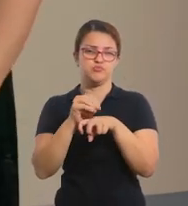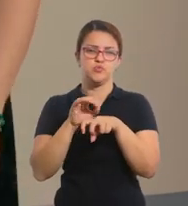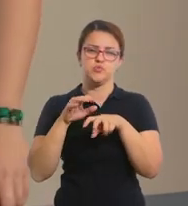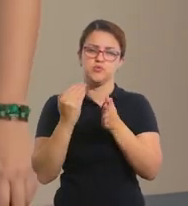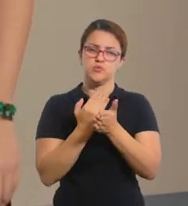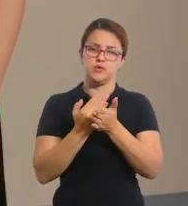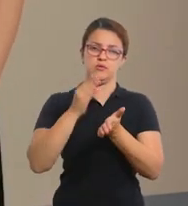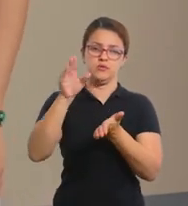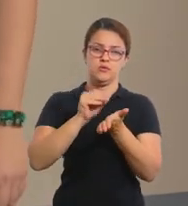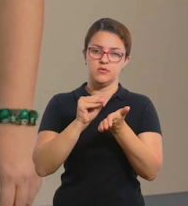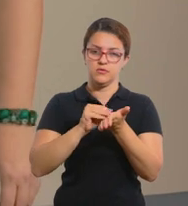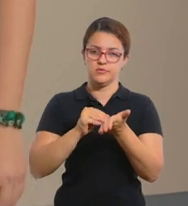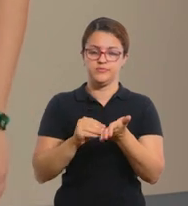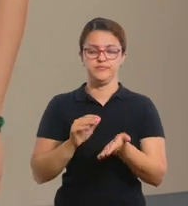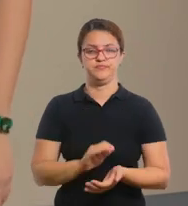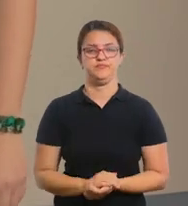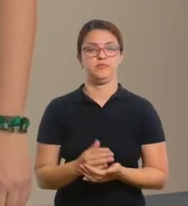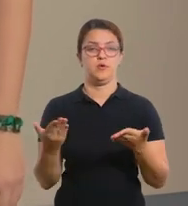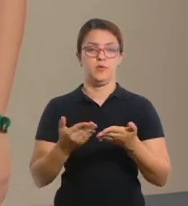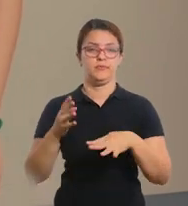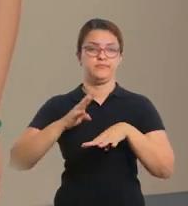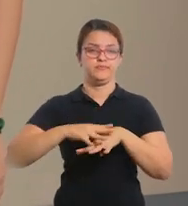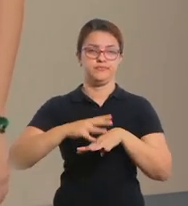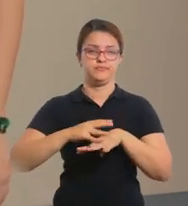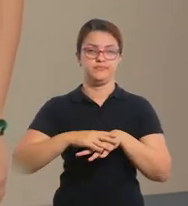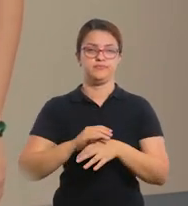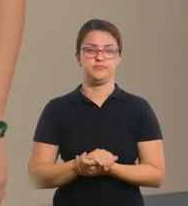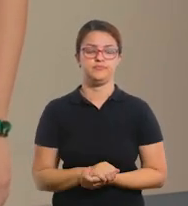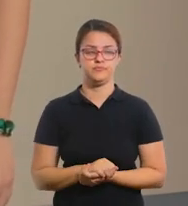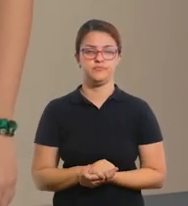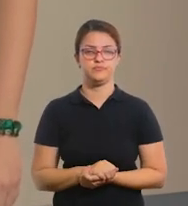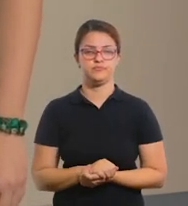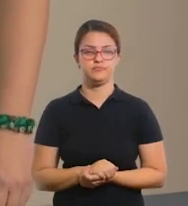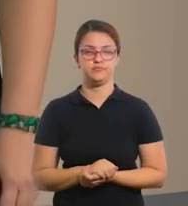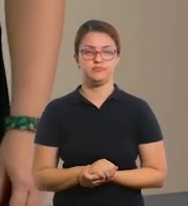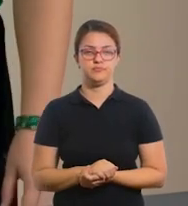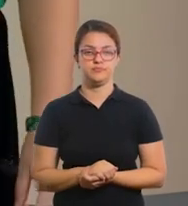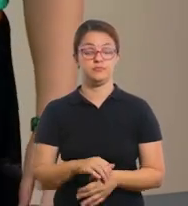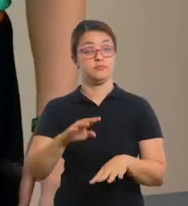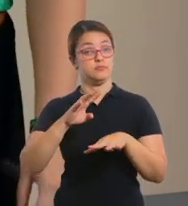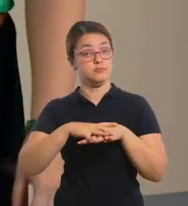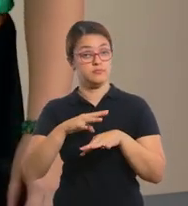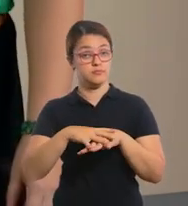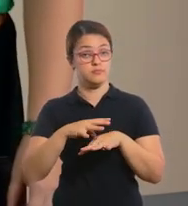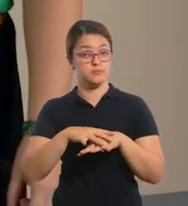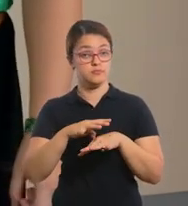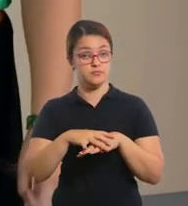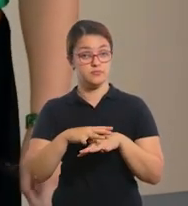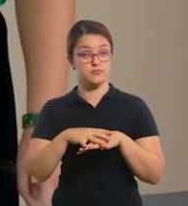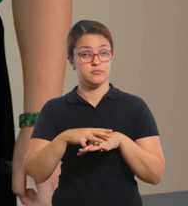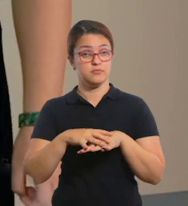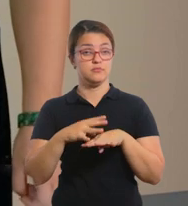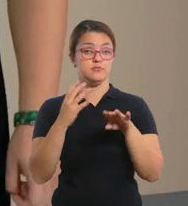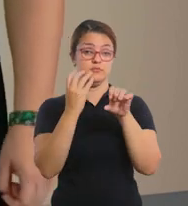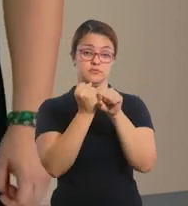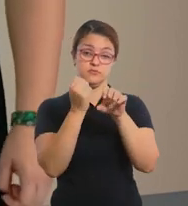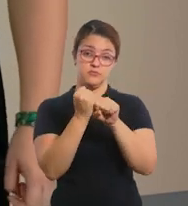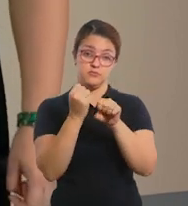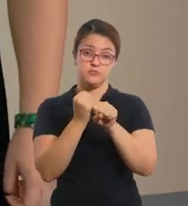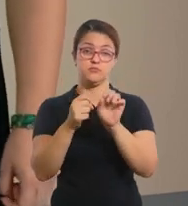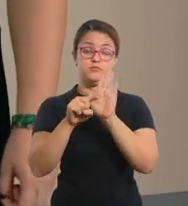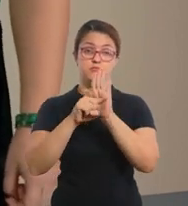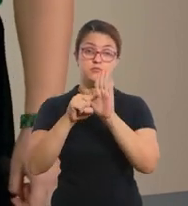caderno agora vamos dar matemática em matemática nós vamos trabalhar